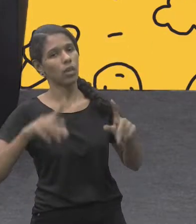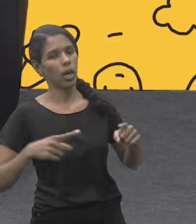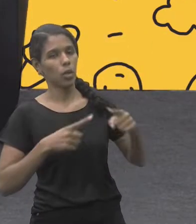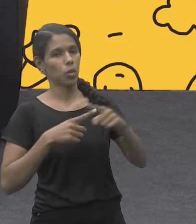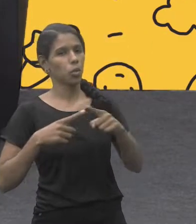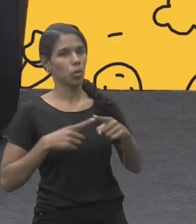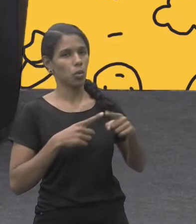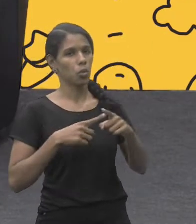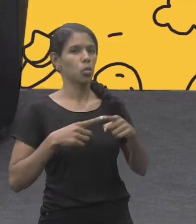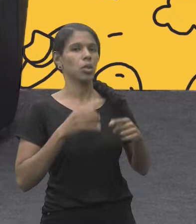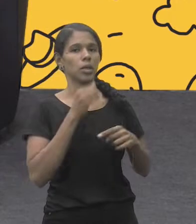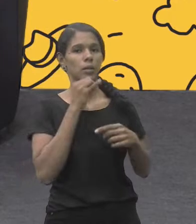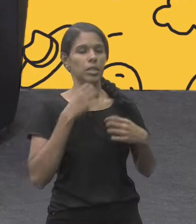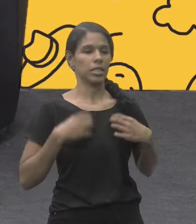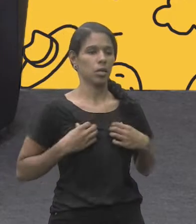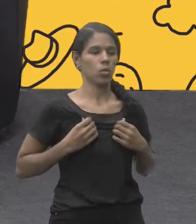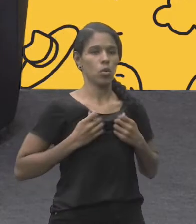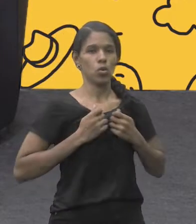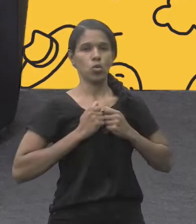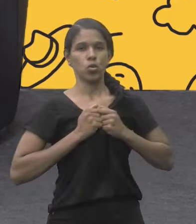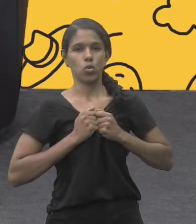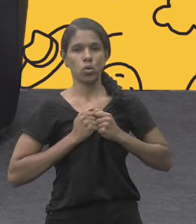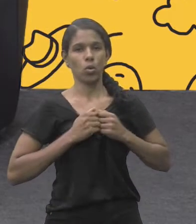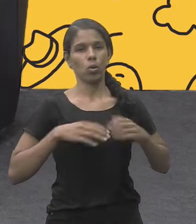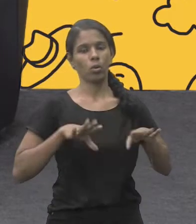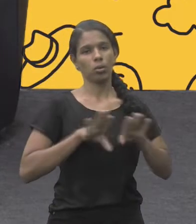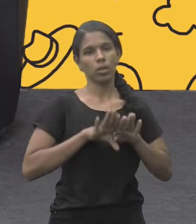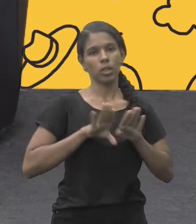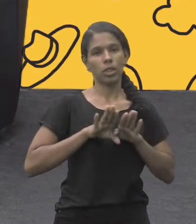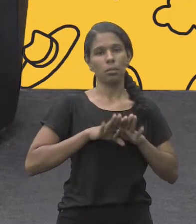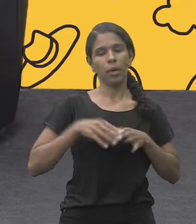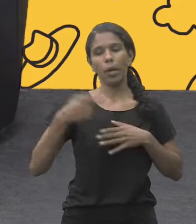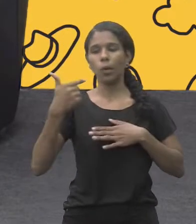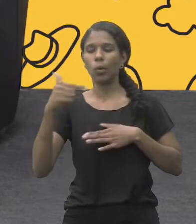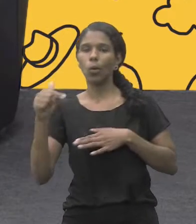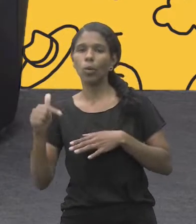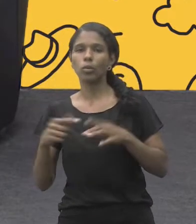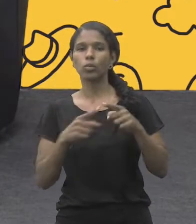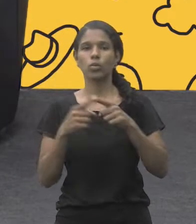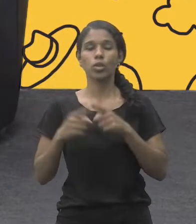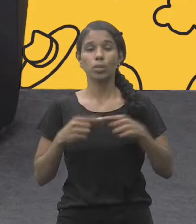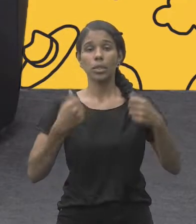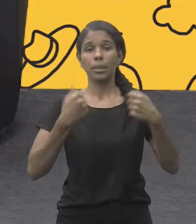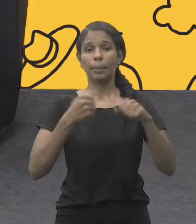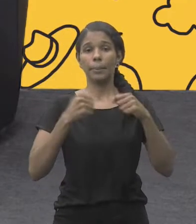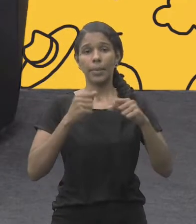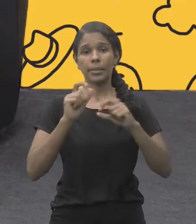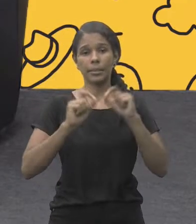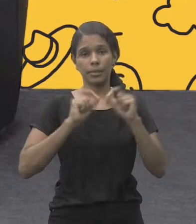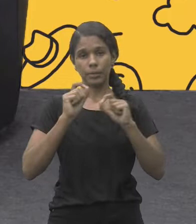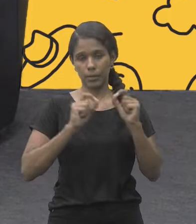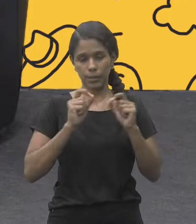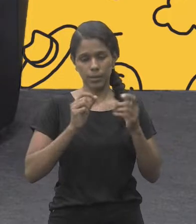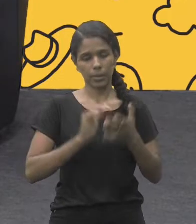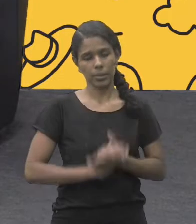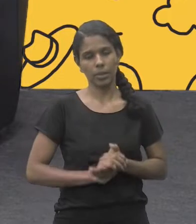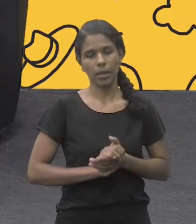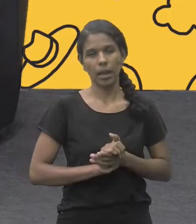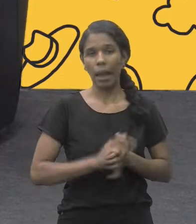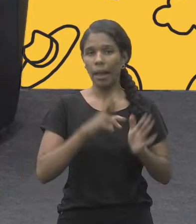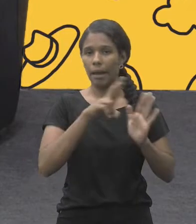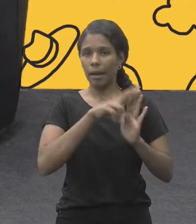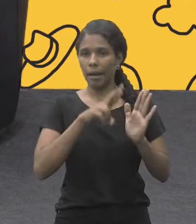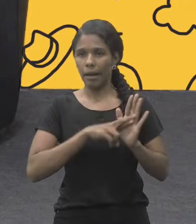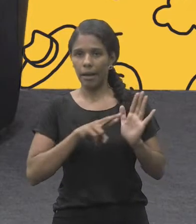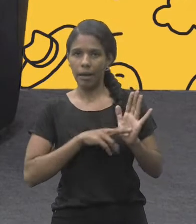nas competições com o objetivo de você ser atleta, né? De você ir representar no começo o Governador Valadares, depois